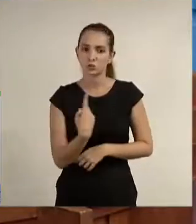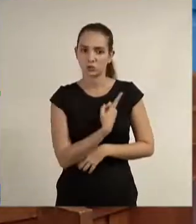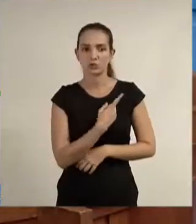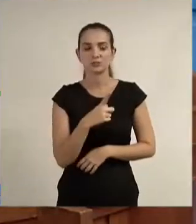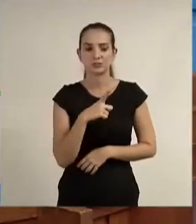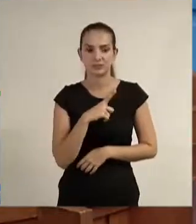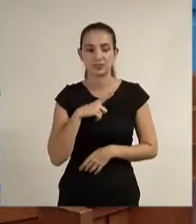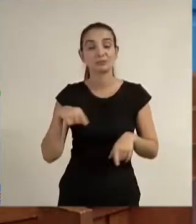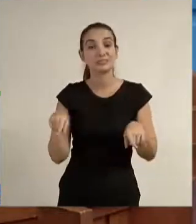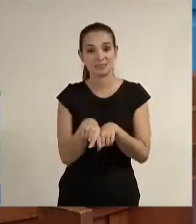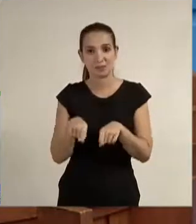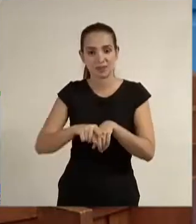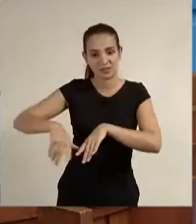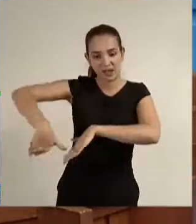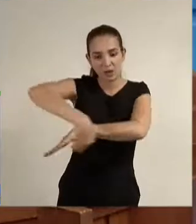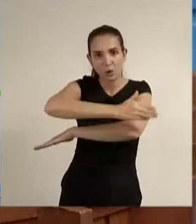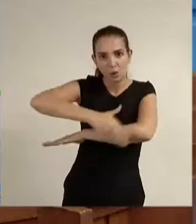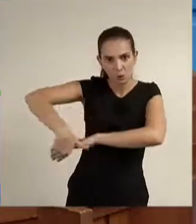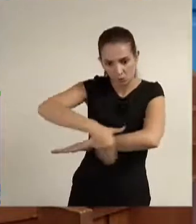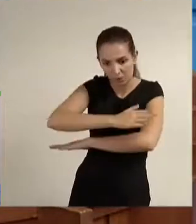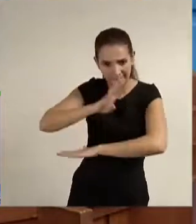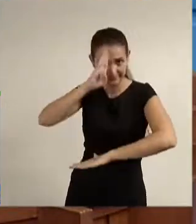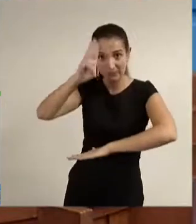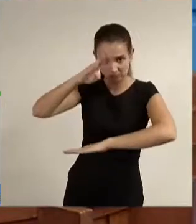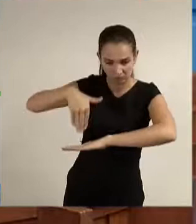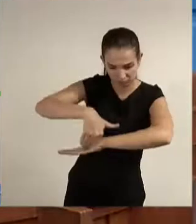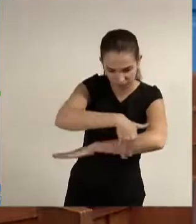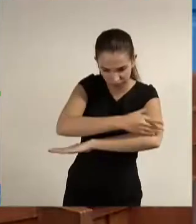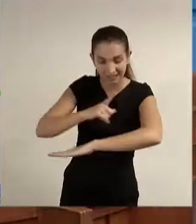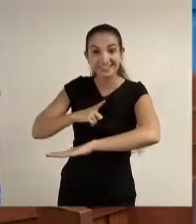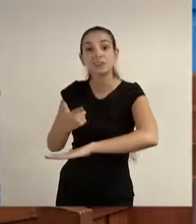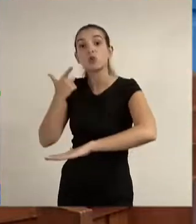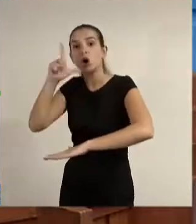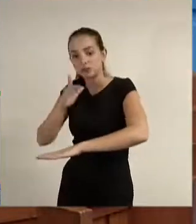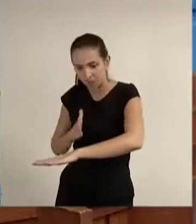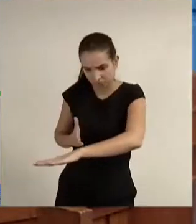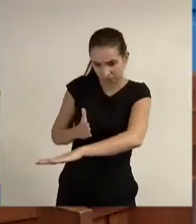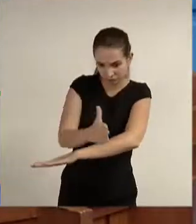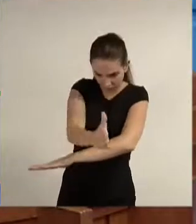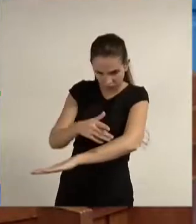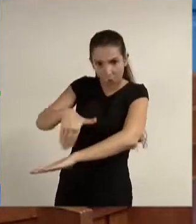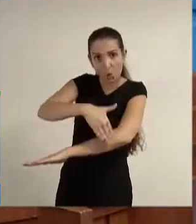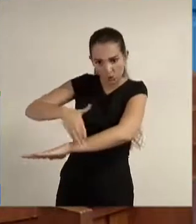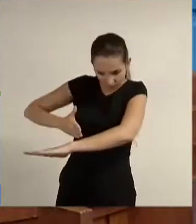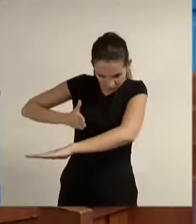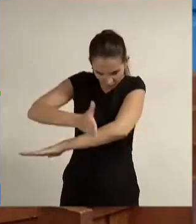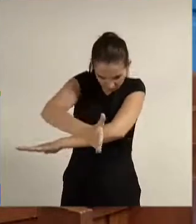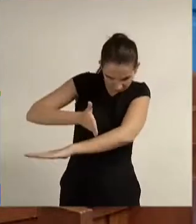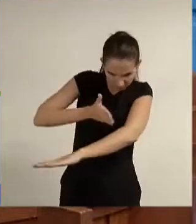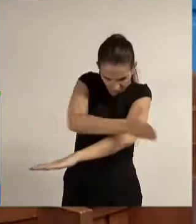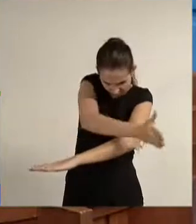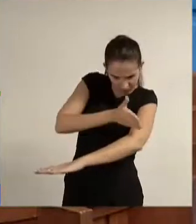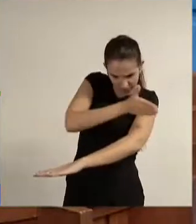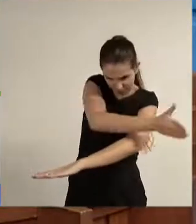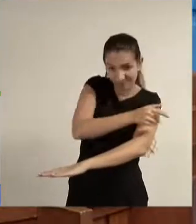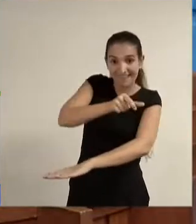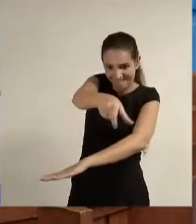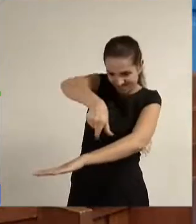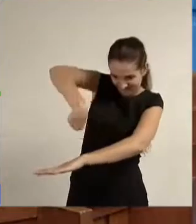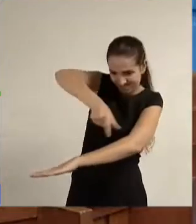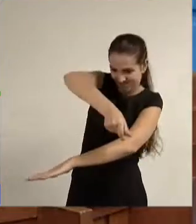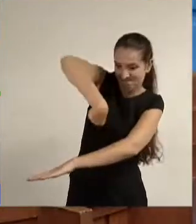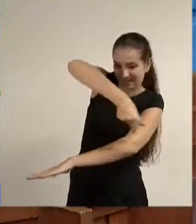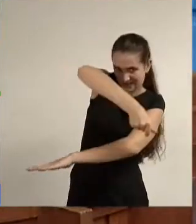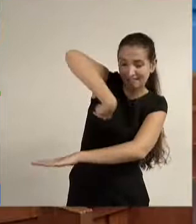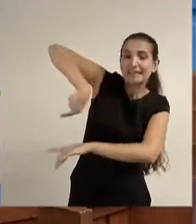as transversais entre a Marcelino Pires, a Joaquim Teixeira Alves, que também precisam de reparos.